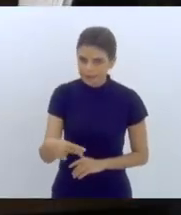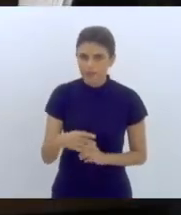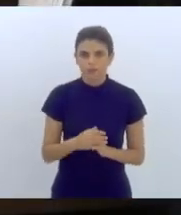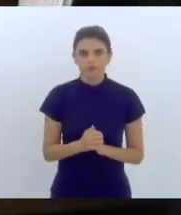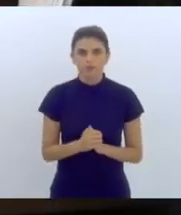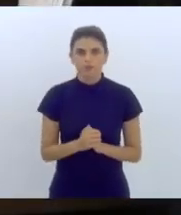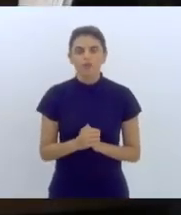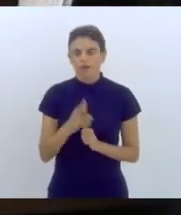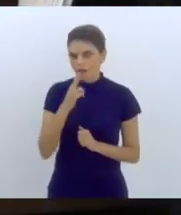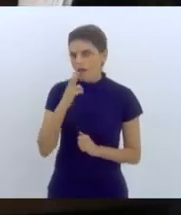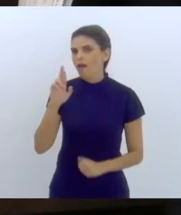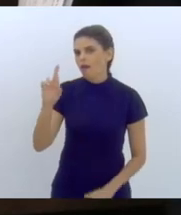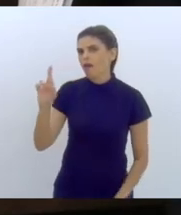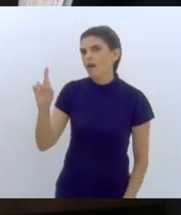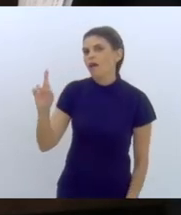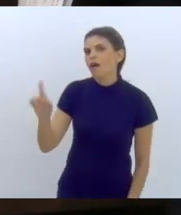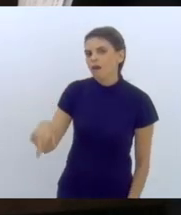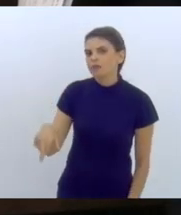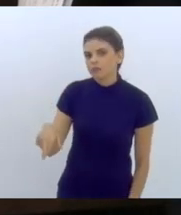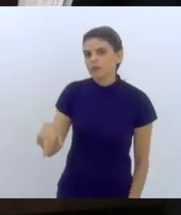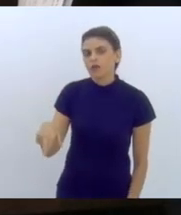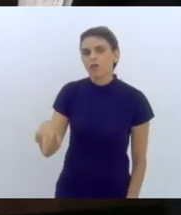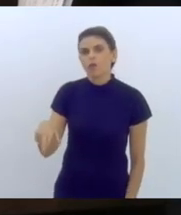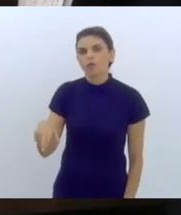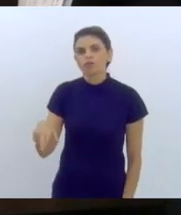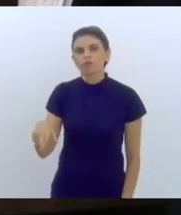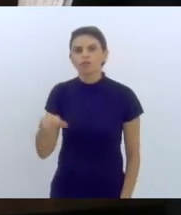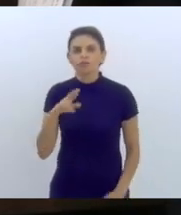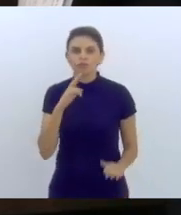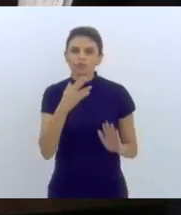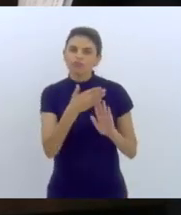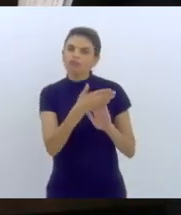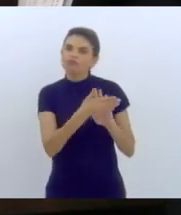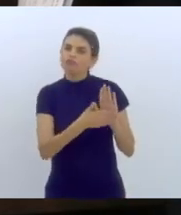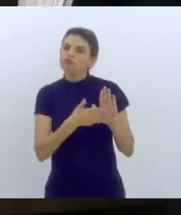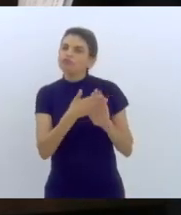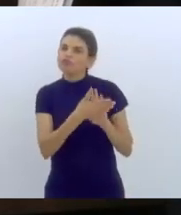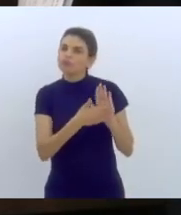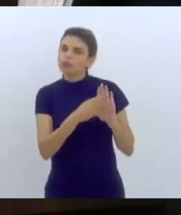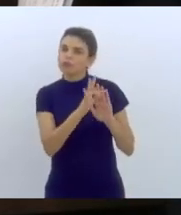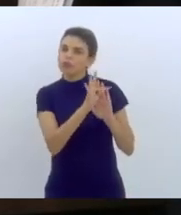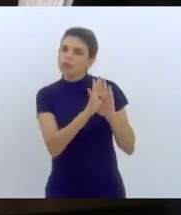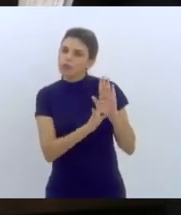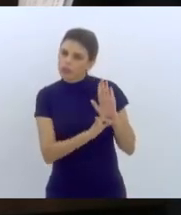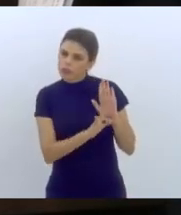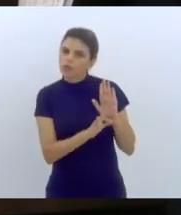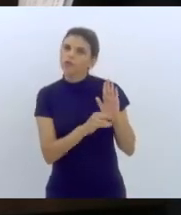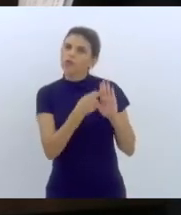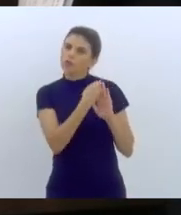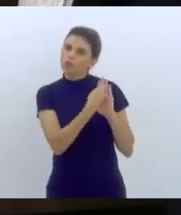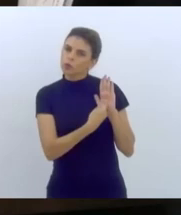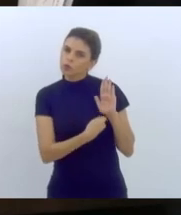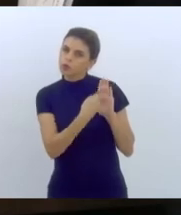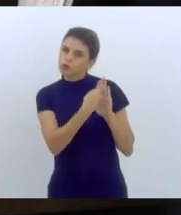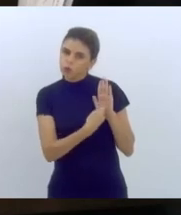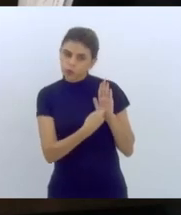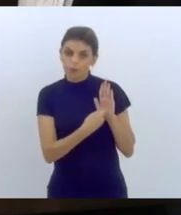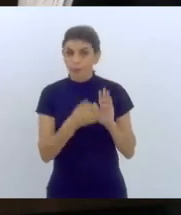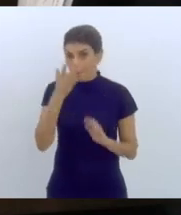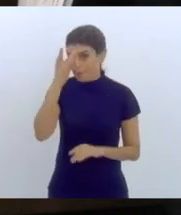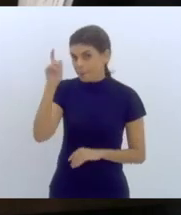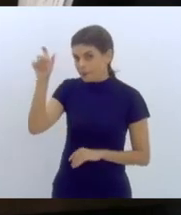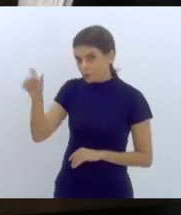guarda a razão tanto o voto do relator quanto o voto divergente. O